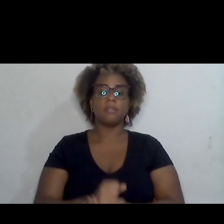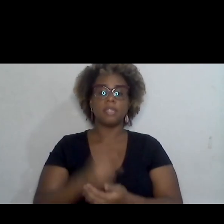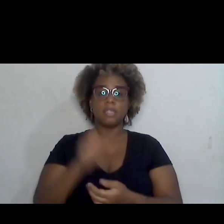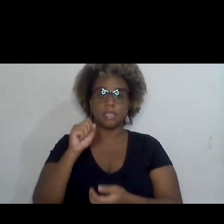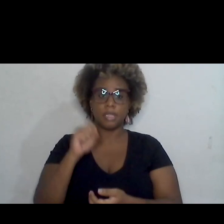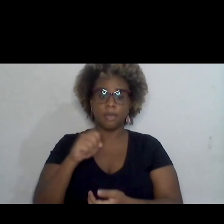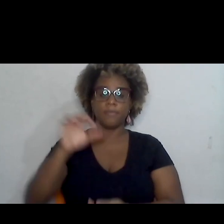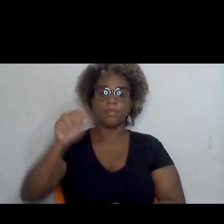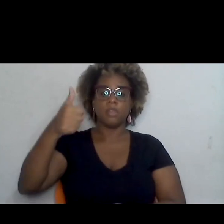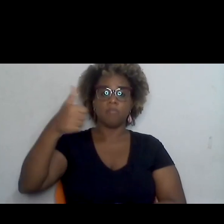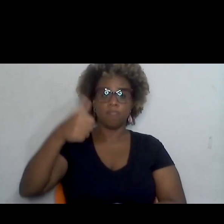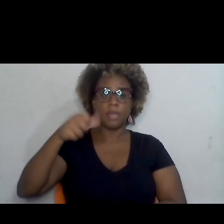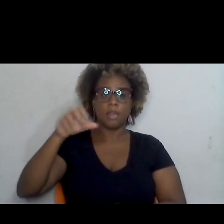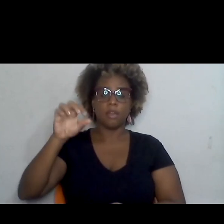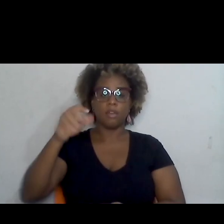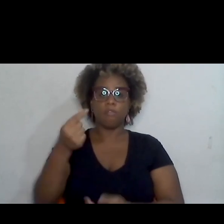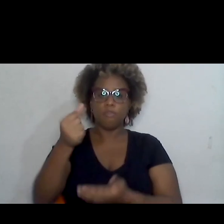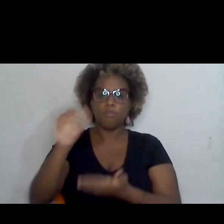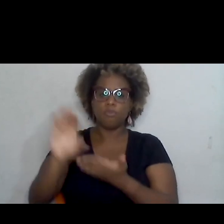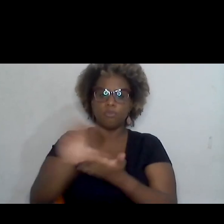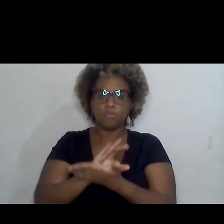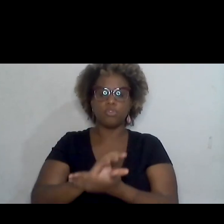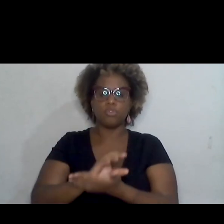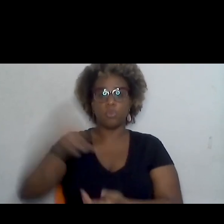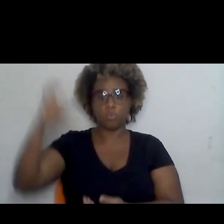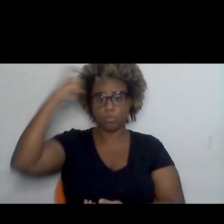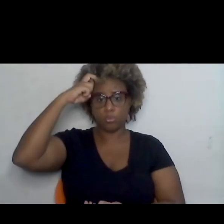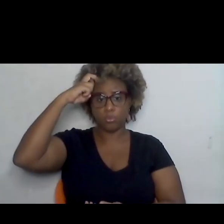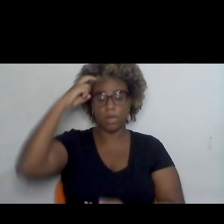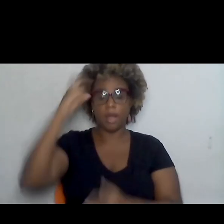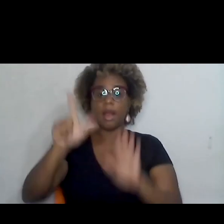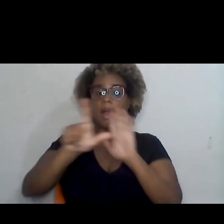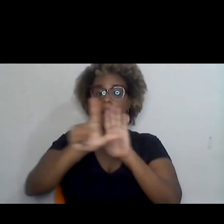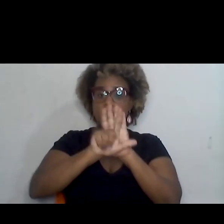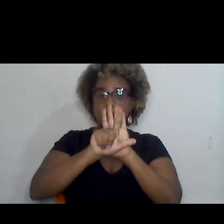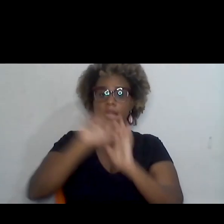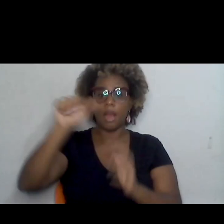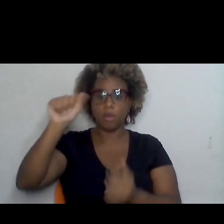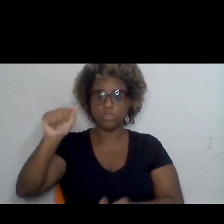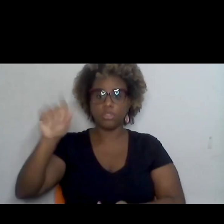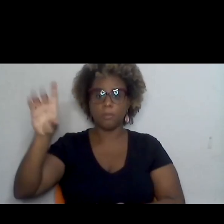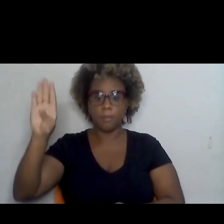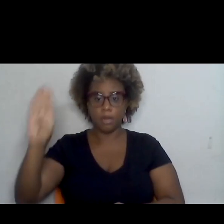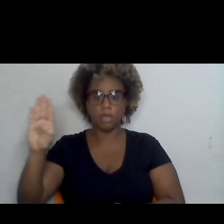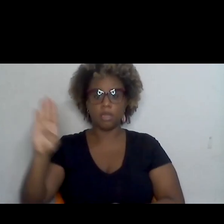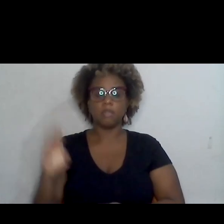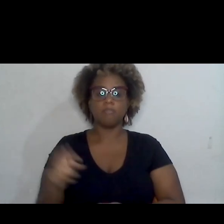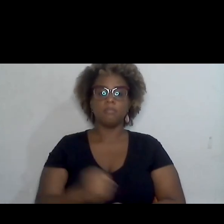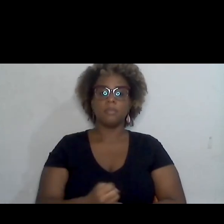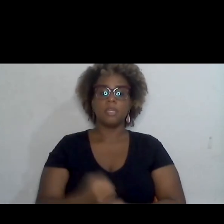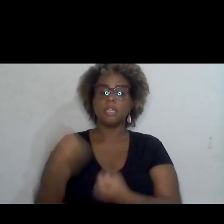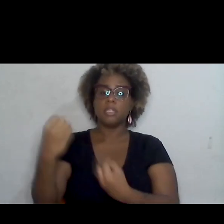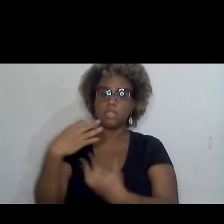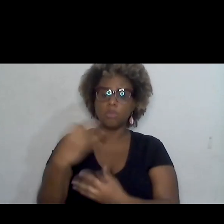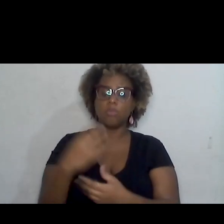a Lei Paulo Gustavo ensinou para a gente, a Lei Aldir Blanc ensinou para a gente que é possível fazer diferente. É possível você fazer um